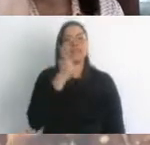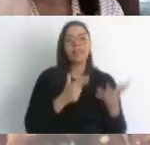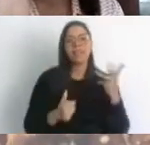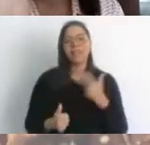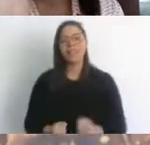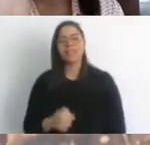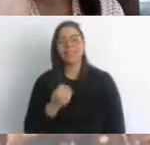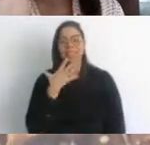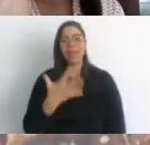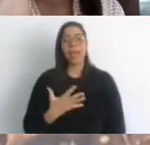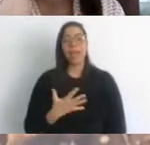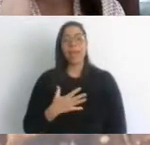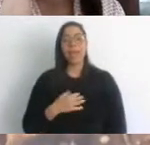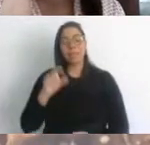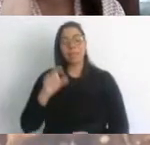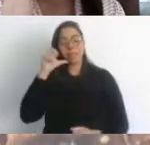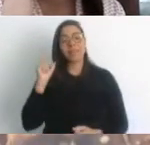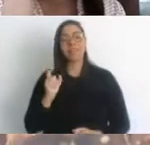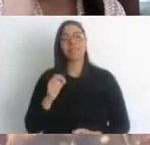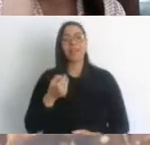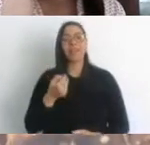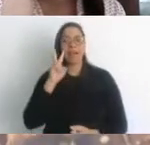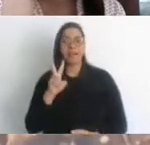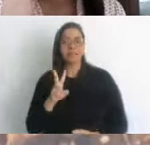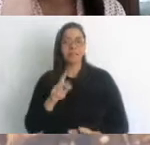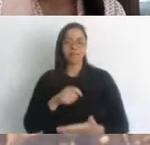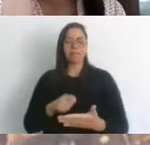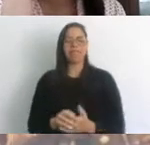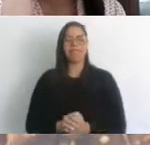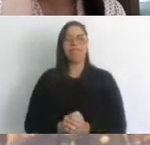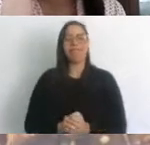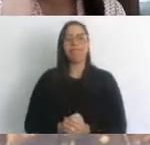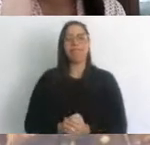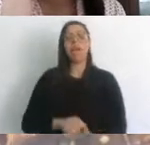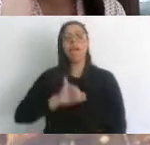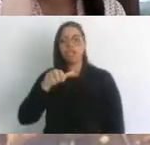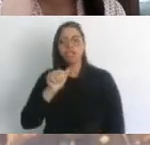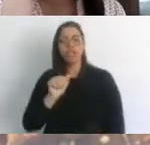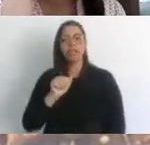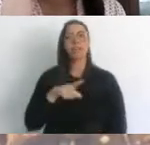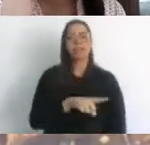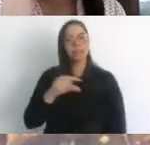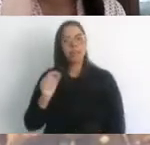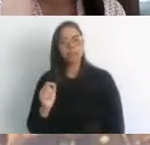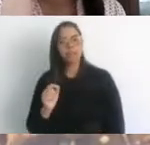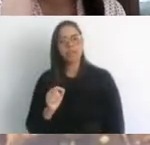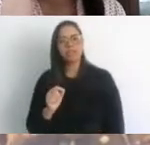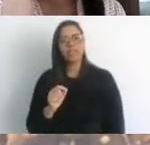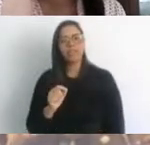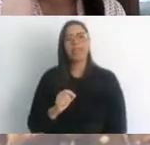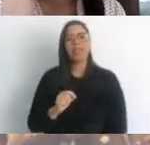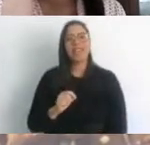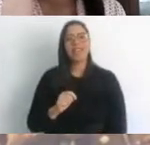acordar assim né bem vou mensagem dessa Hoje é você é você arrasta aí seguidores